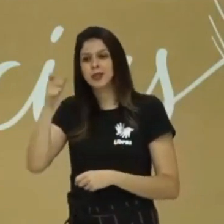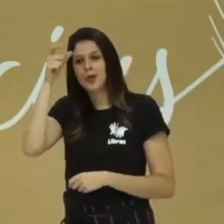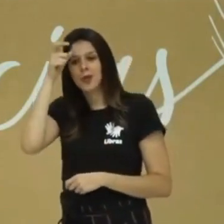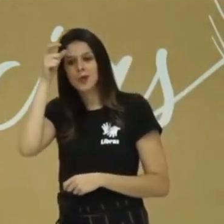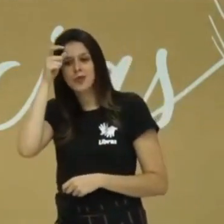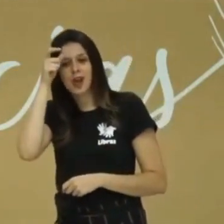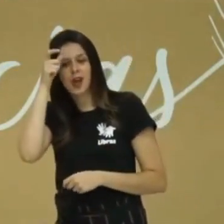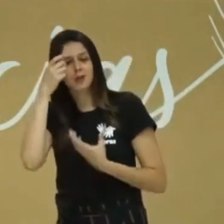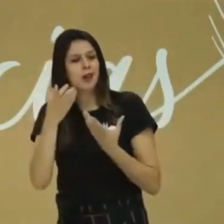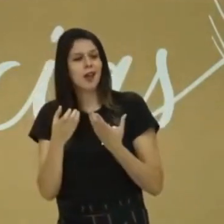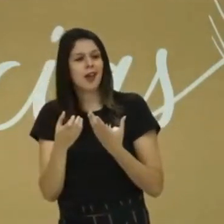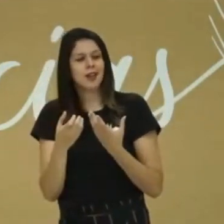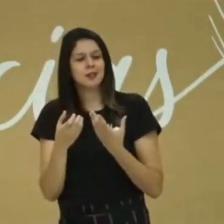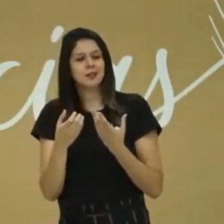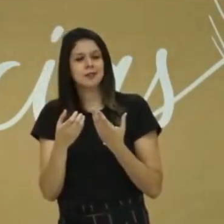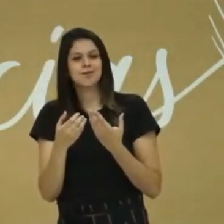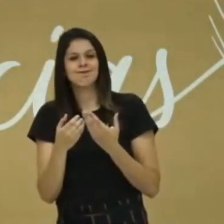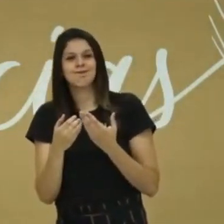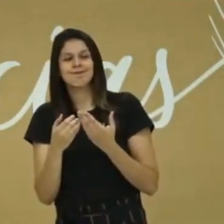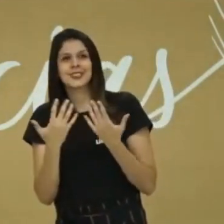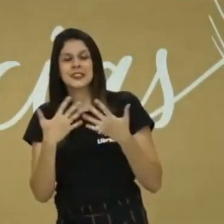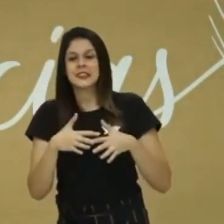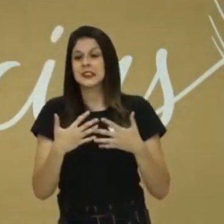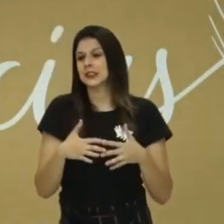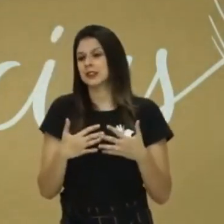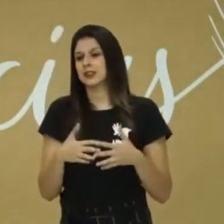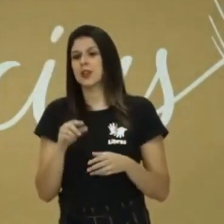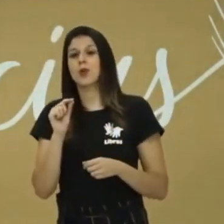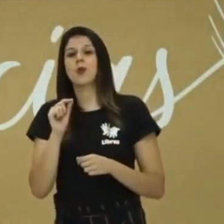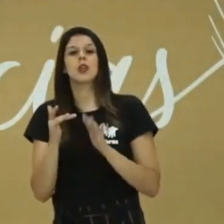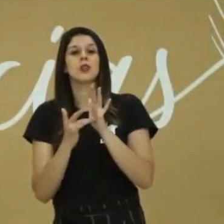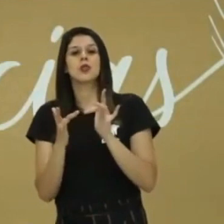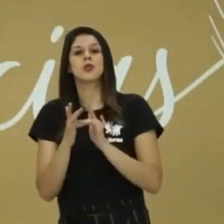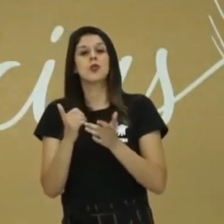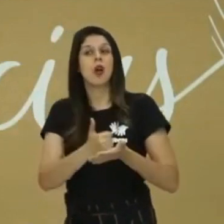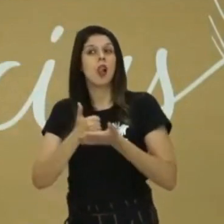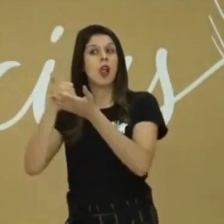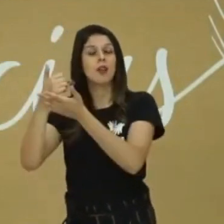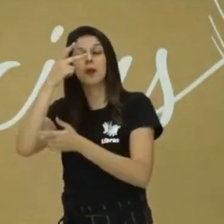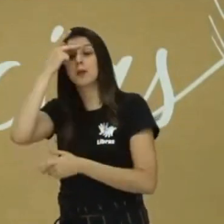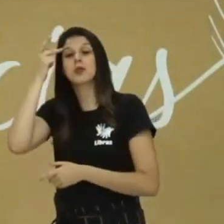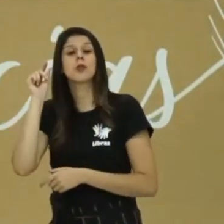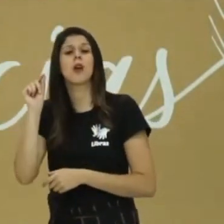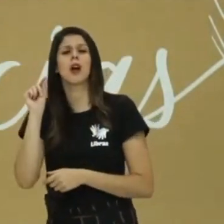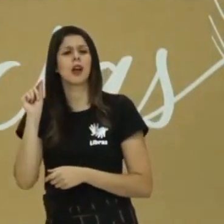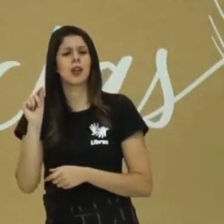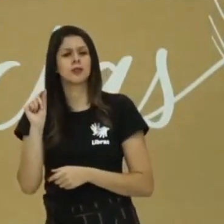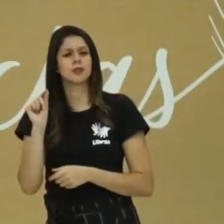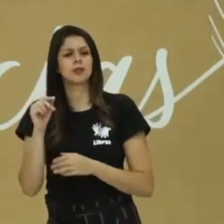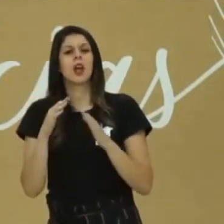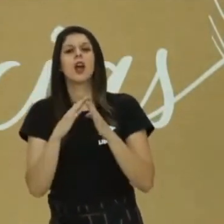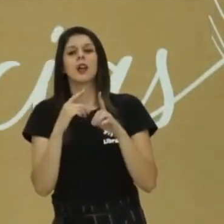iludir a humanidade quem que Cristo vem buscar uma igreja mas